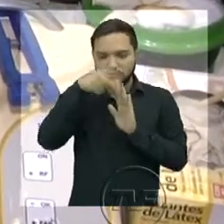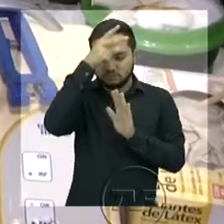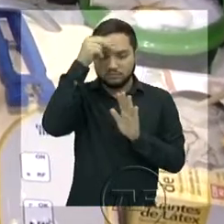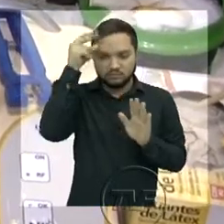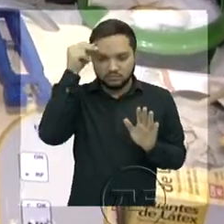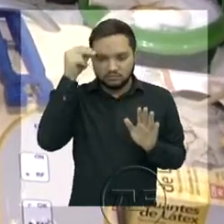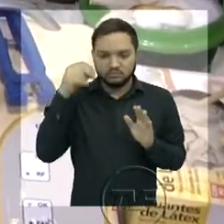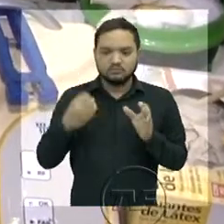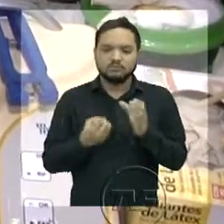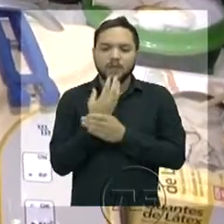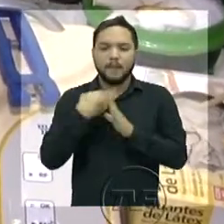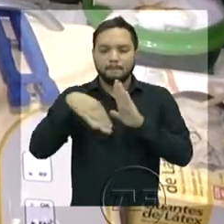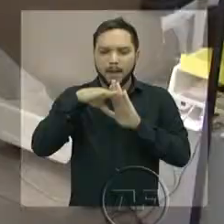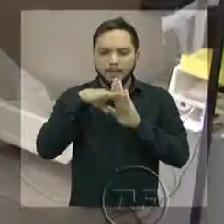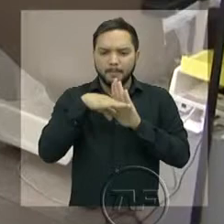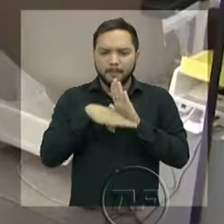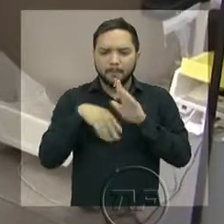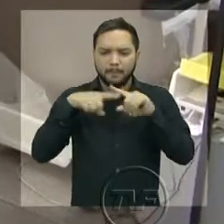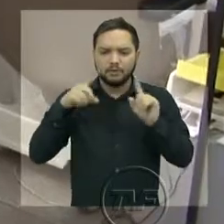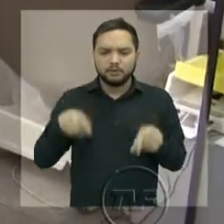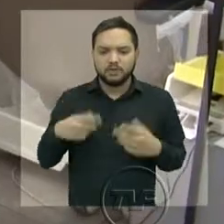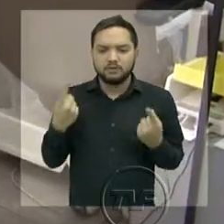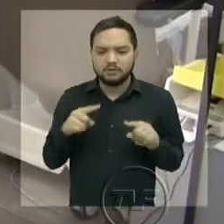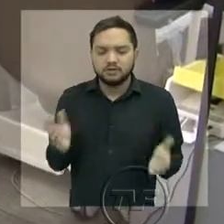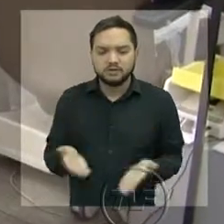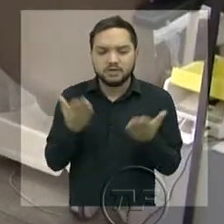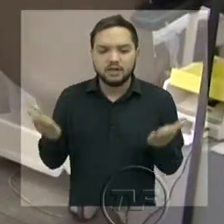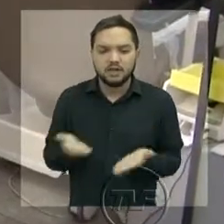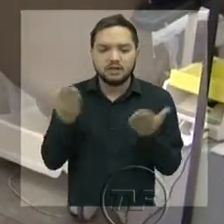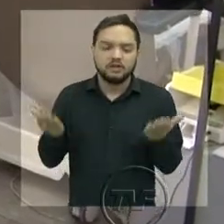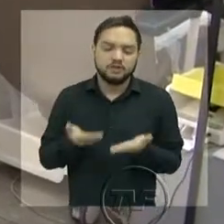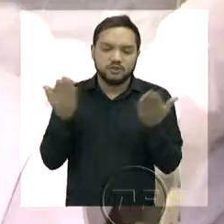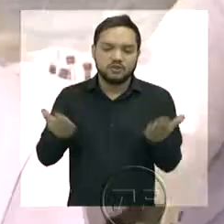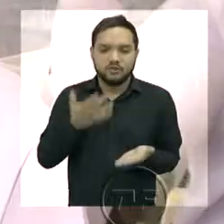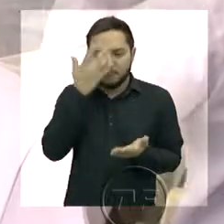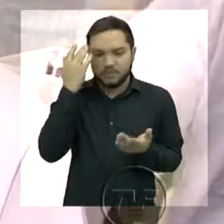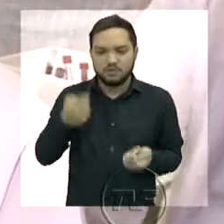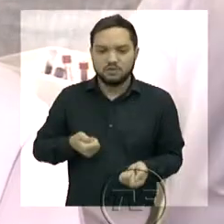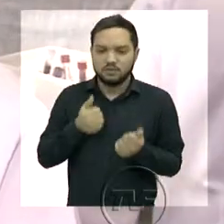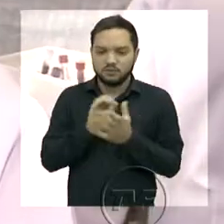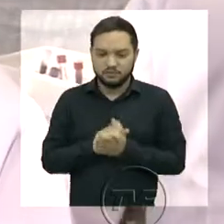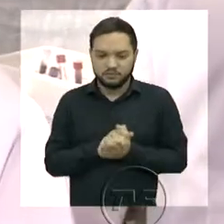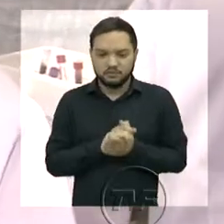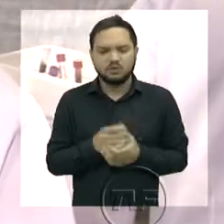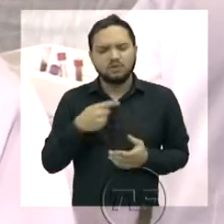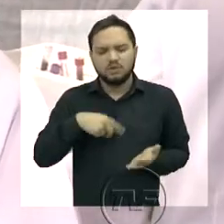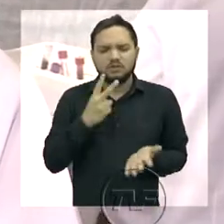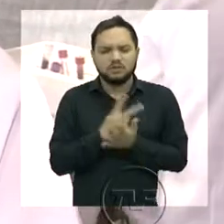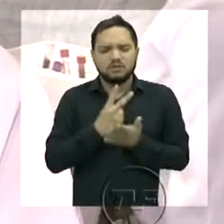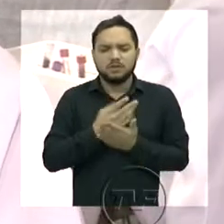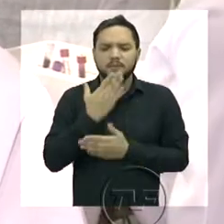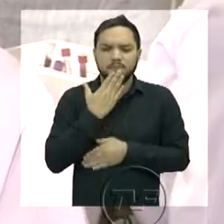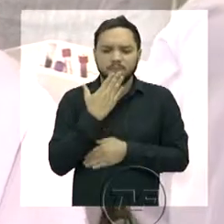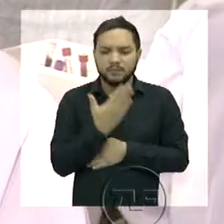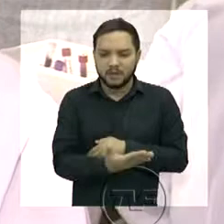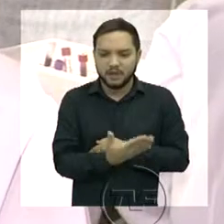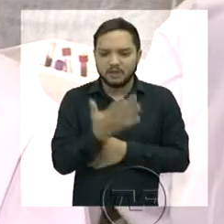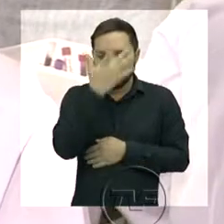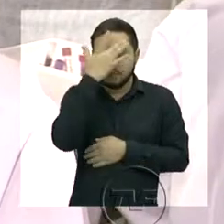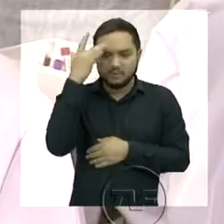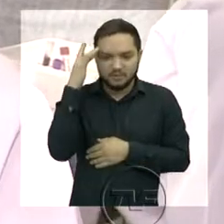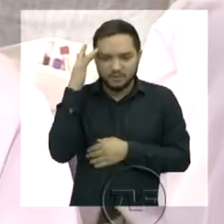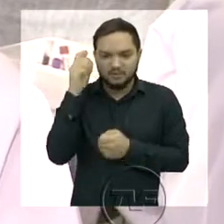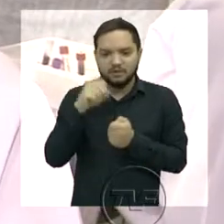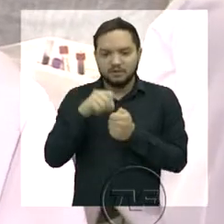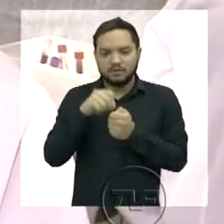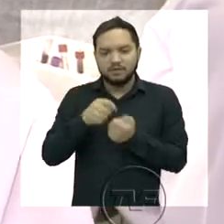conjunto de ações para incentivar a doação no calendário oficial da cidade. A gente sempre está pedindo, né, à sociedade para